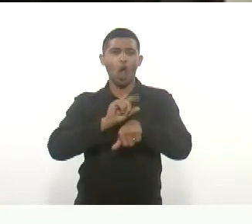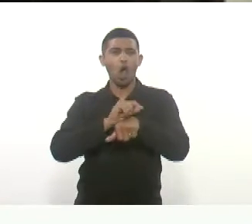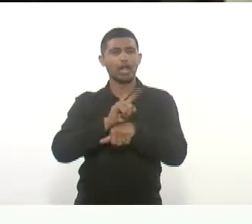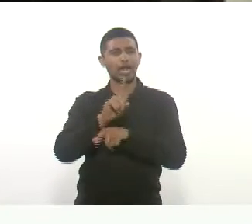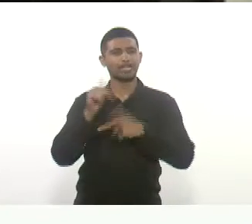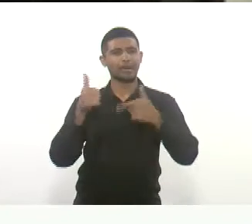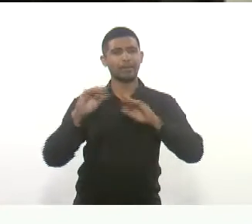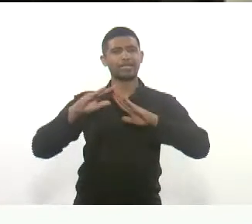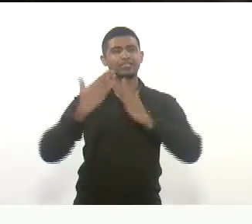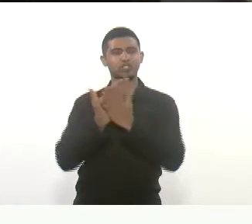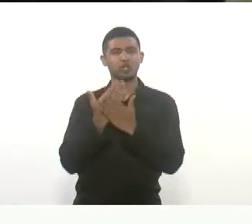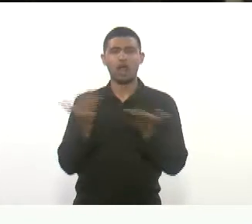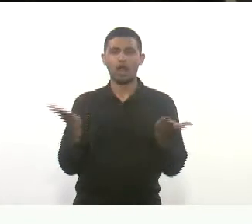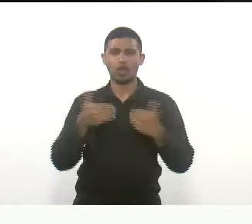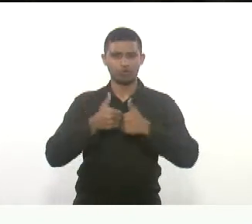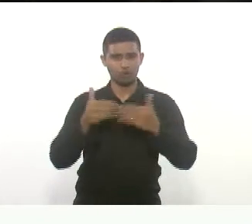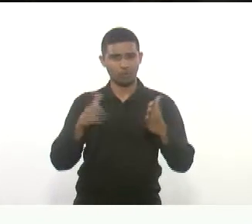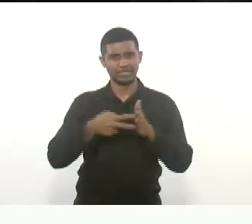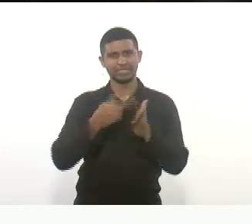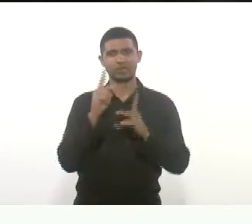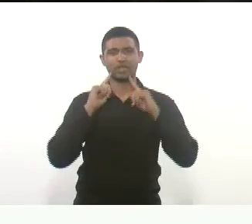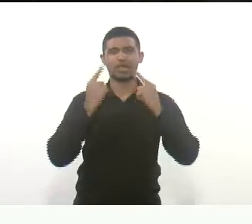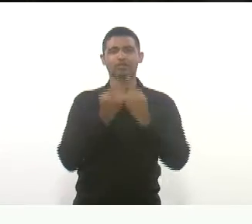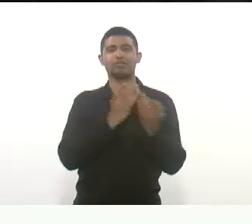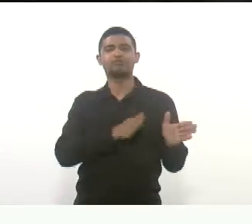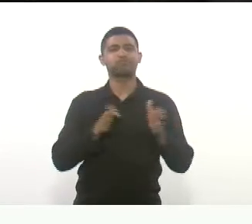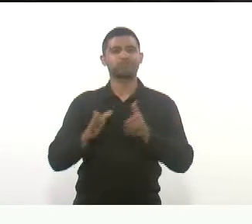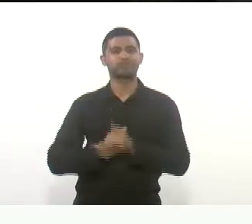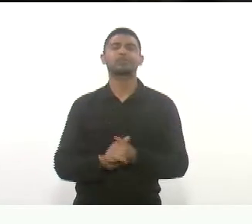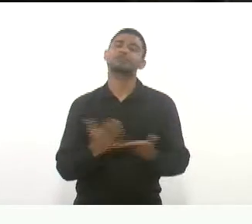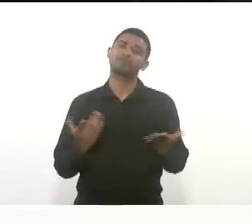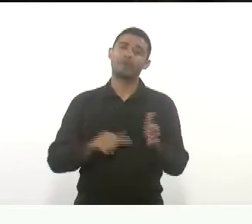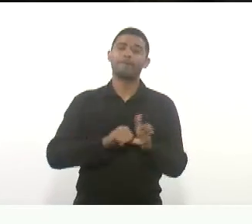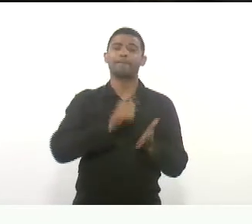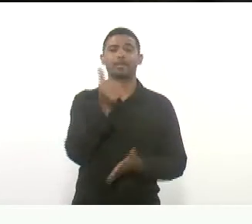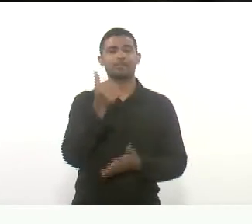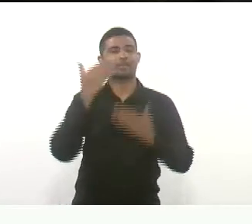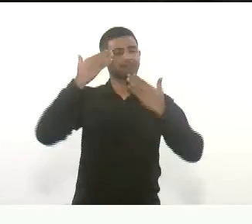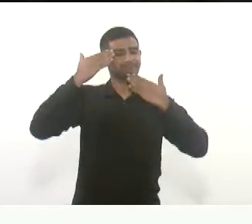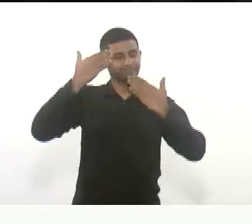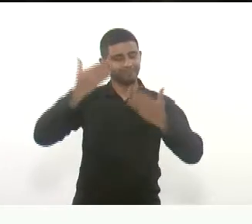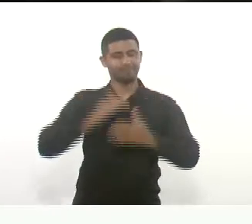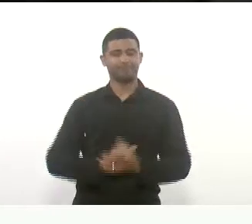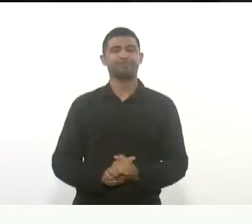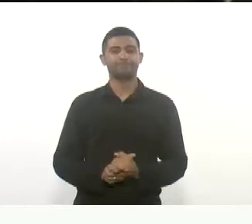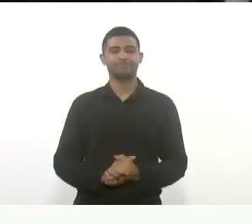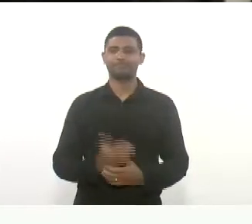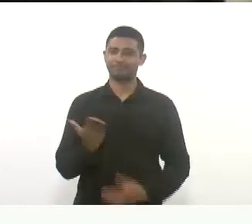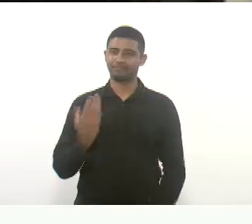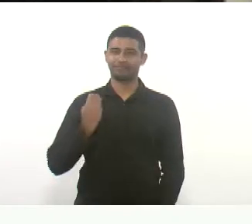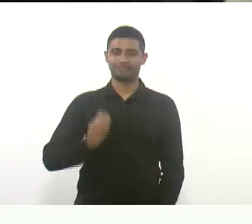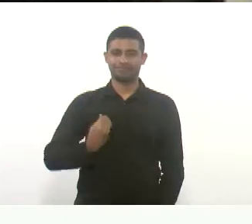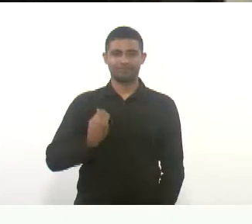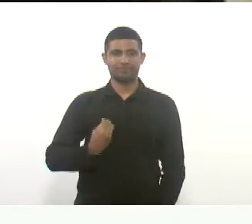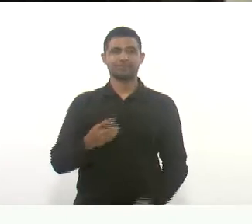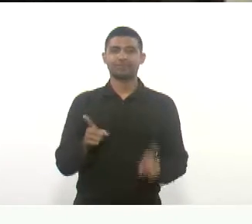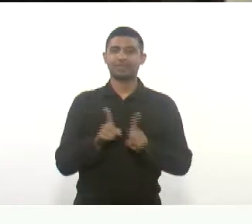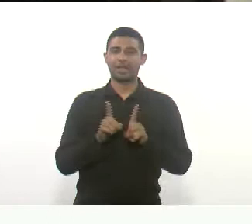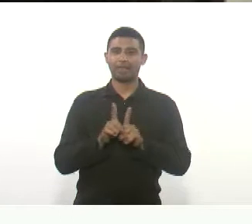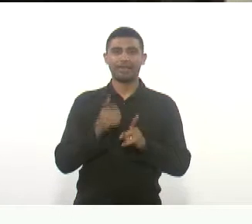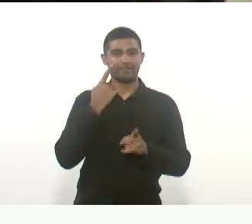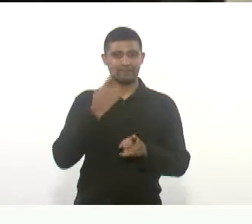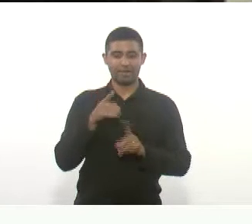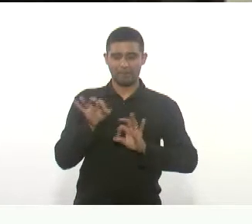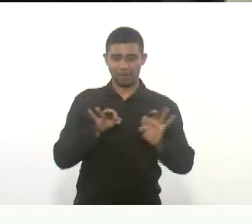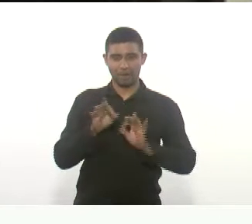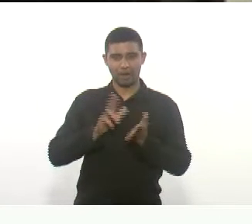os trabalhos da segunda reunião ordinária. Bom, primeiramente, agradecer a sua presença e convite feito